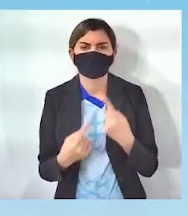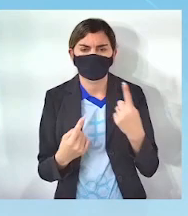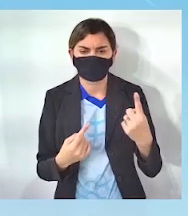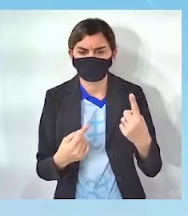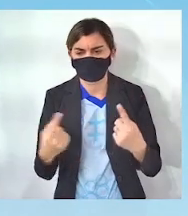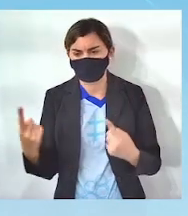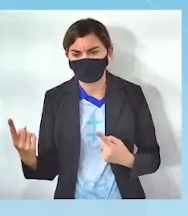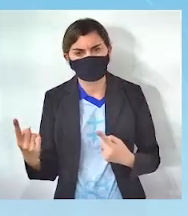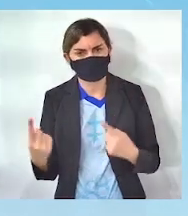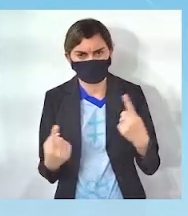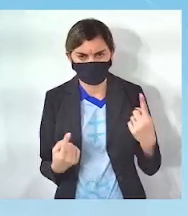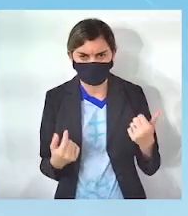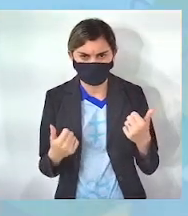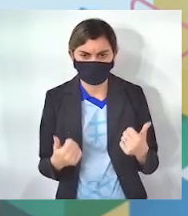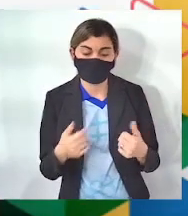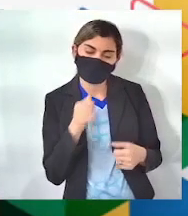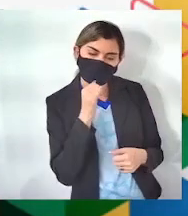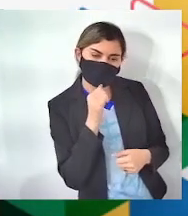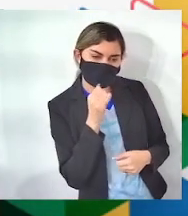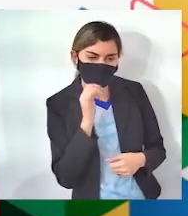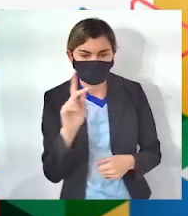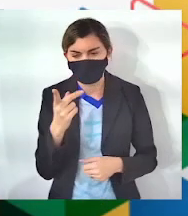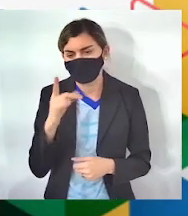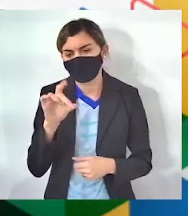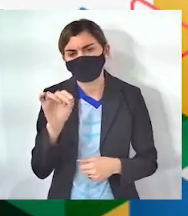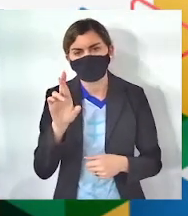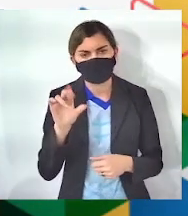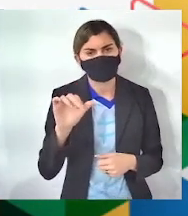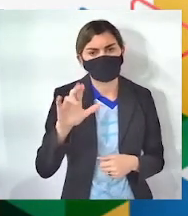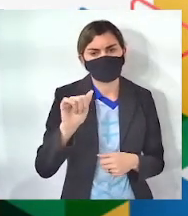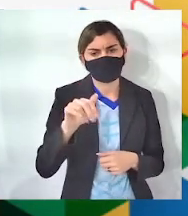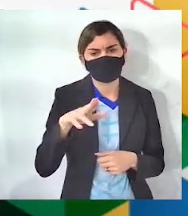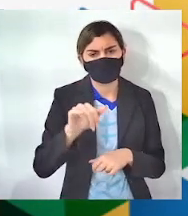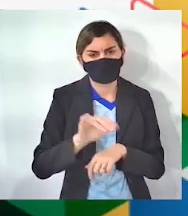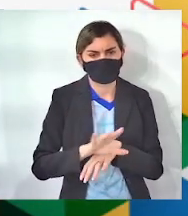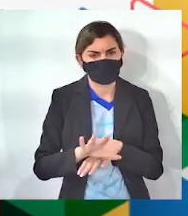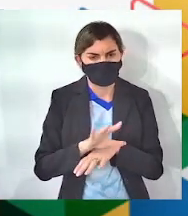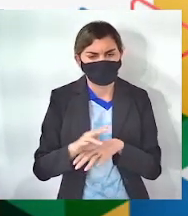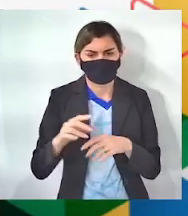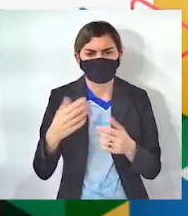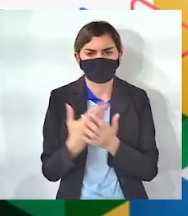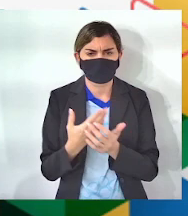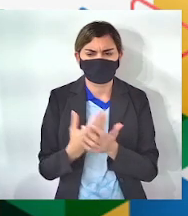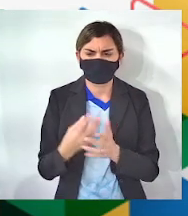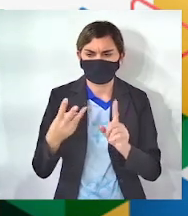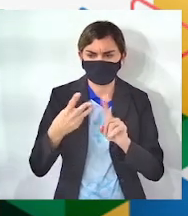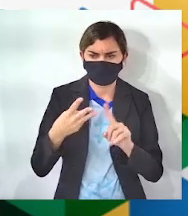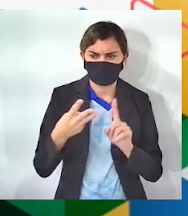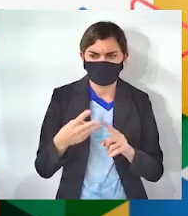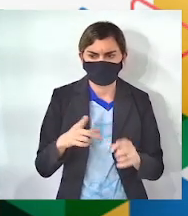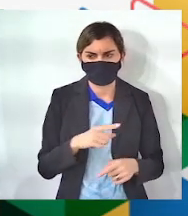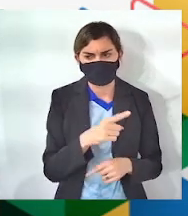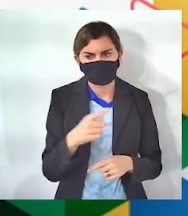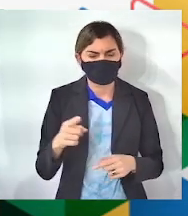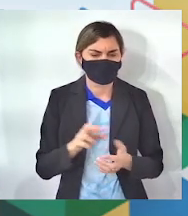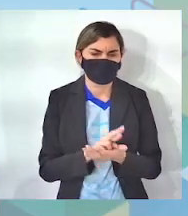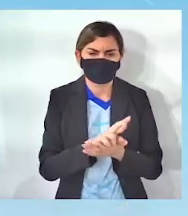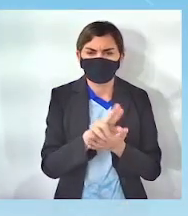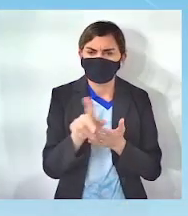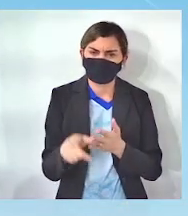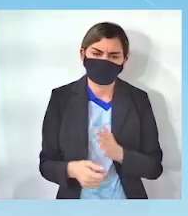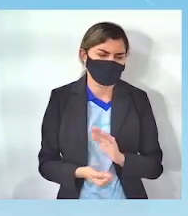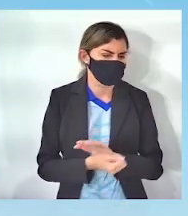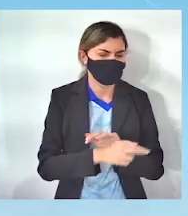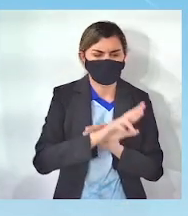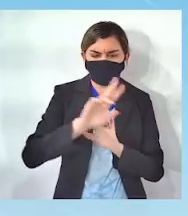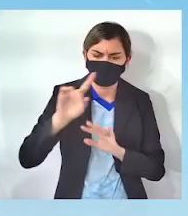para 1. Então, estão aí, por exemplo, os hidrocarbonetos, você vai estudar no terceiro ano, que eles são inúmeras,